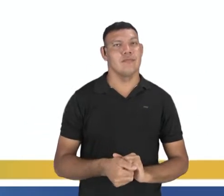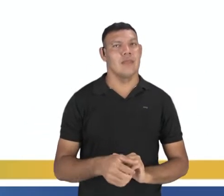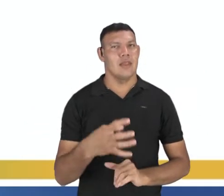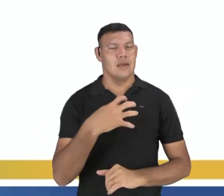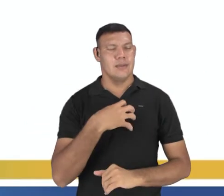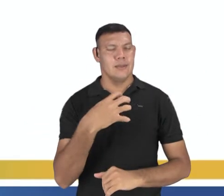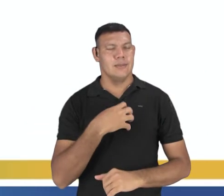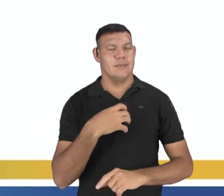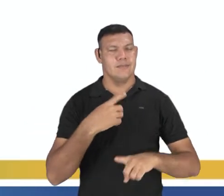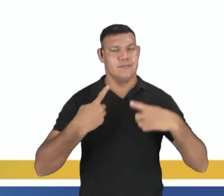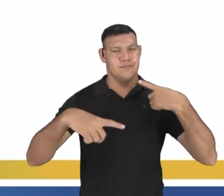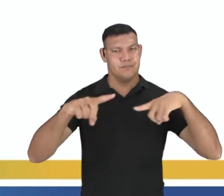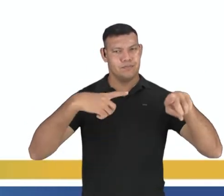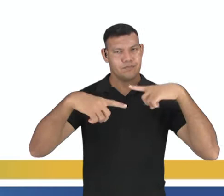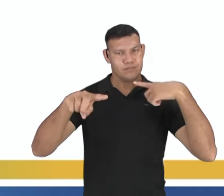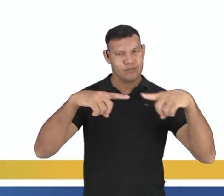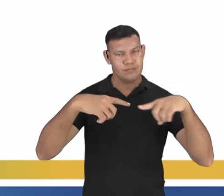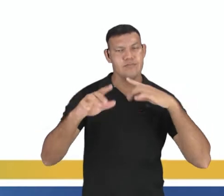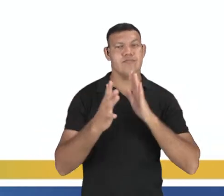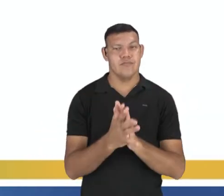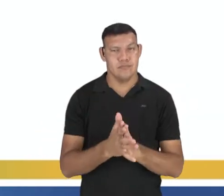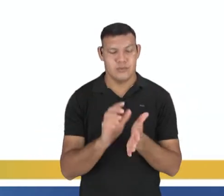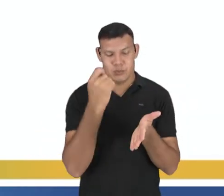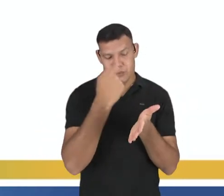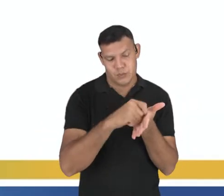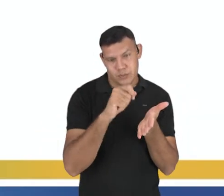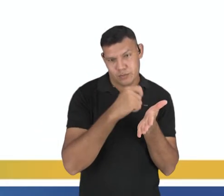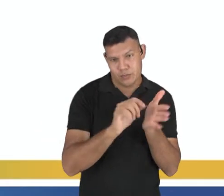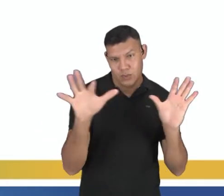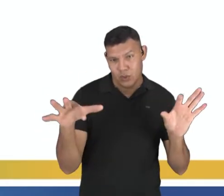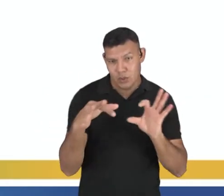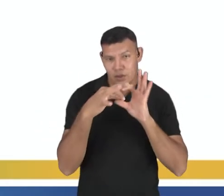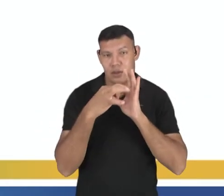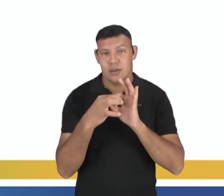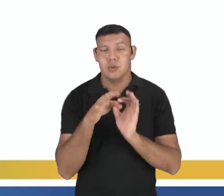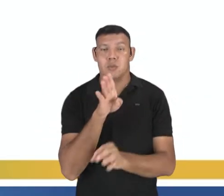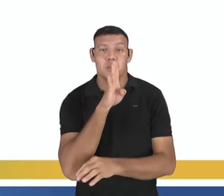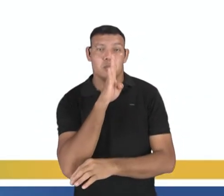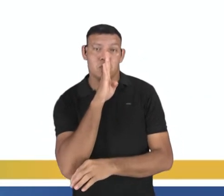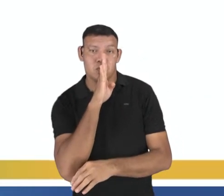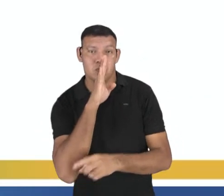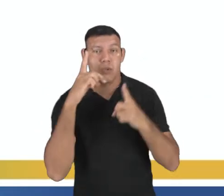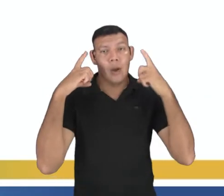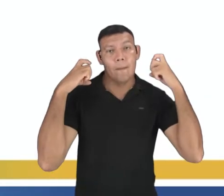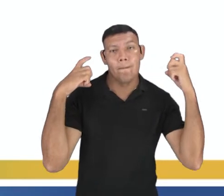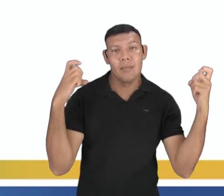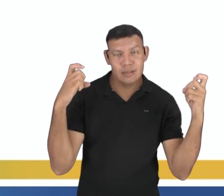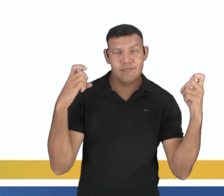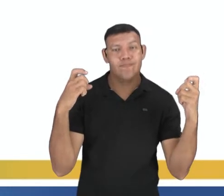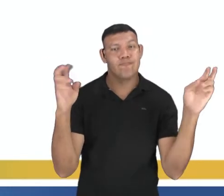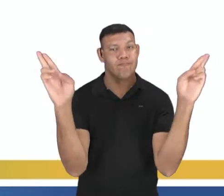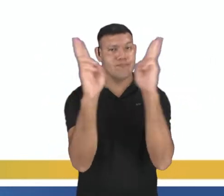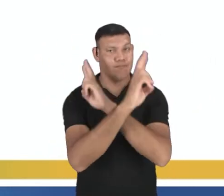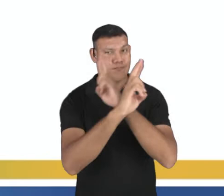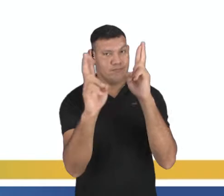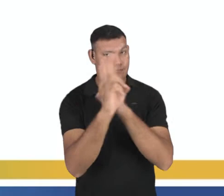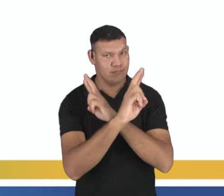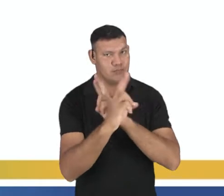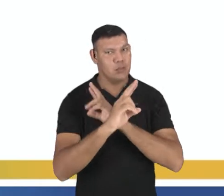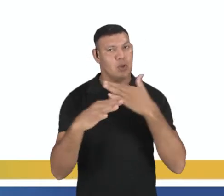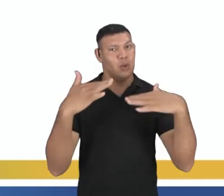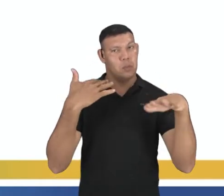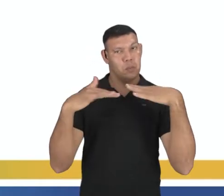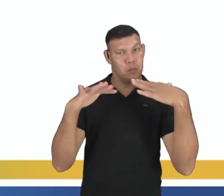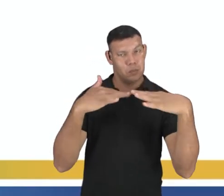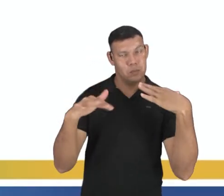a música é uma composição de sons e silêncios está intrinsecamente relacionada com os